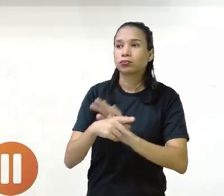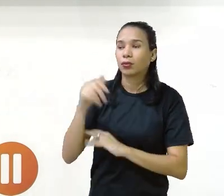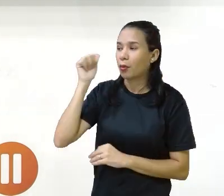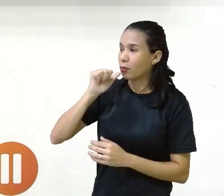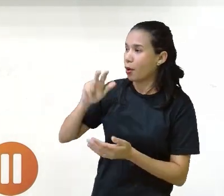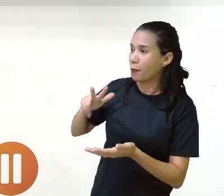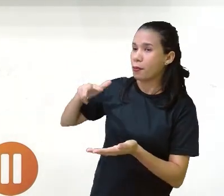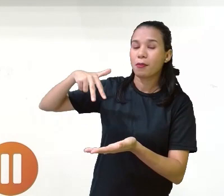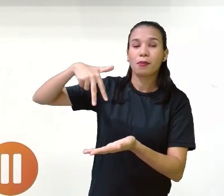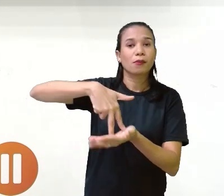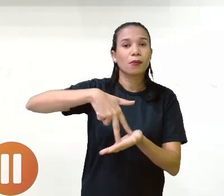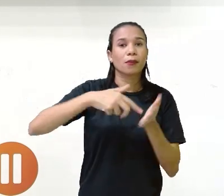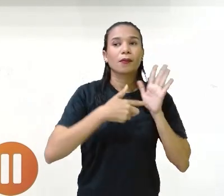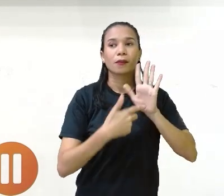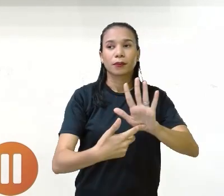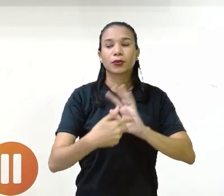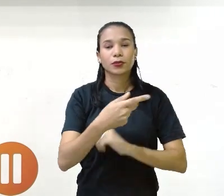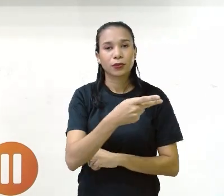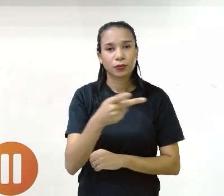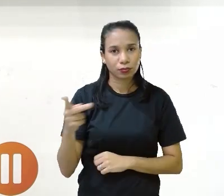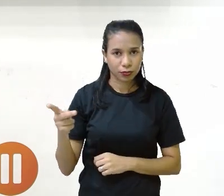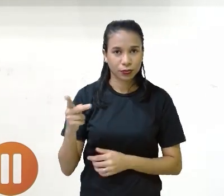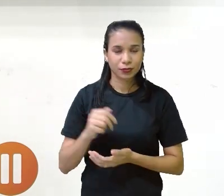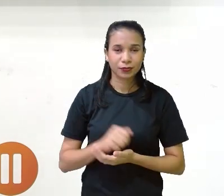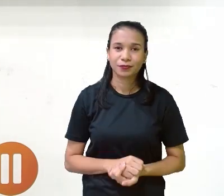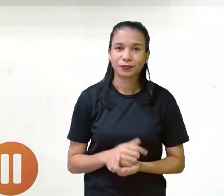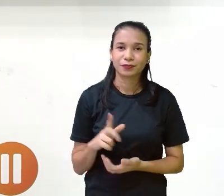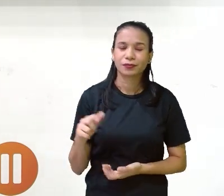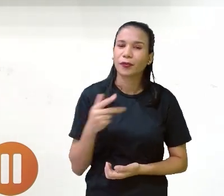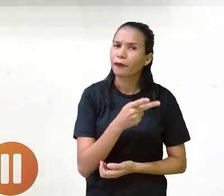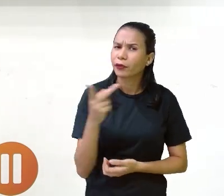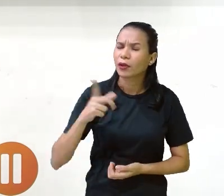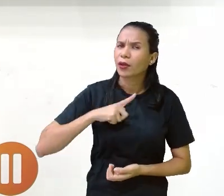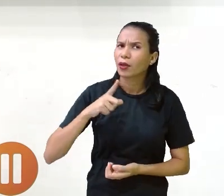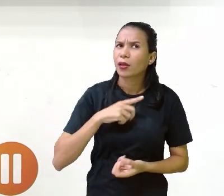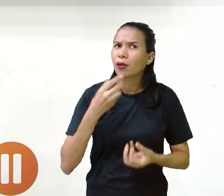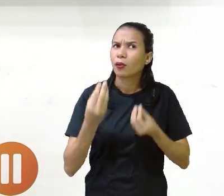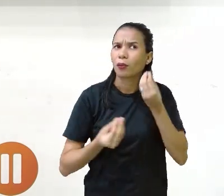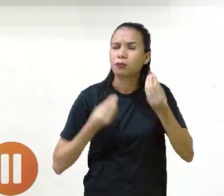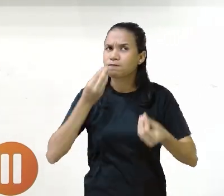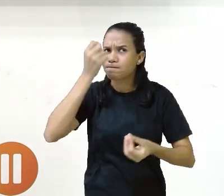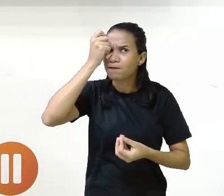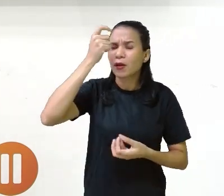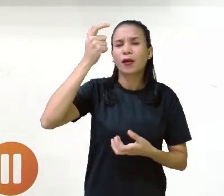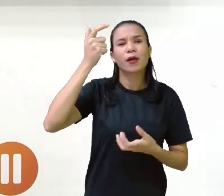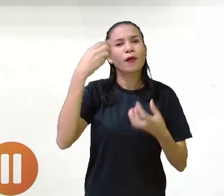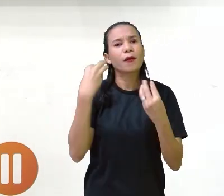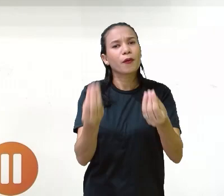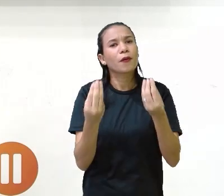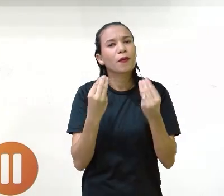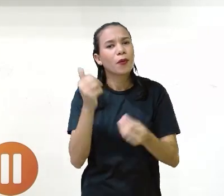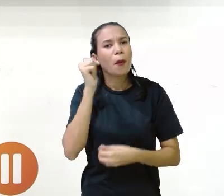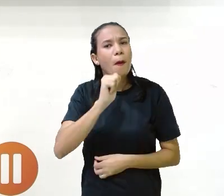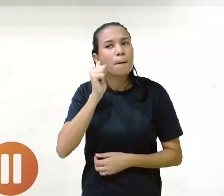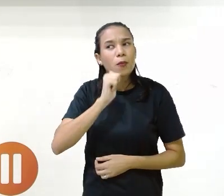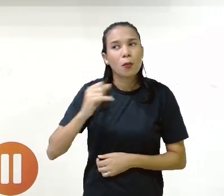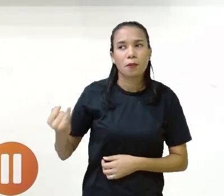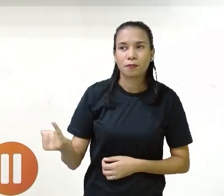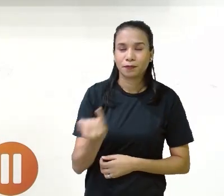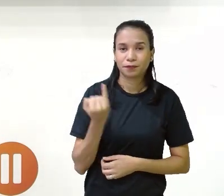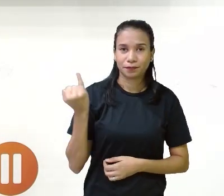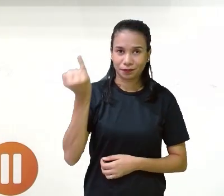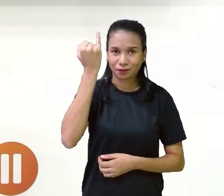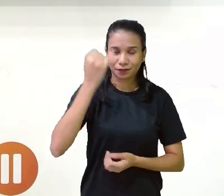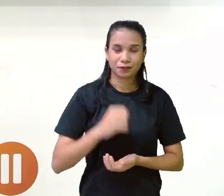protagonistas, né, para mostrar para vocês terem ideia do quanto a mulher tem força hoje em